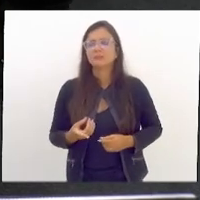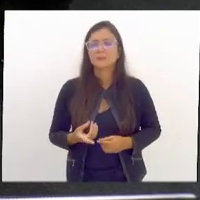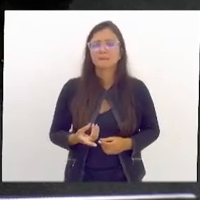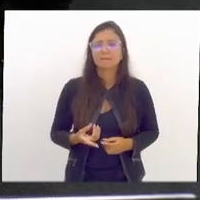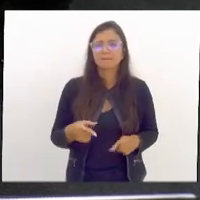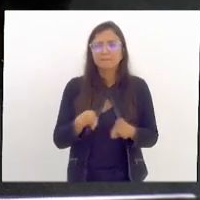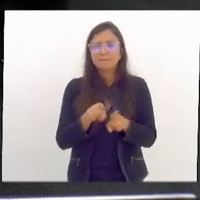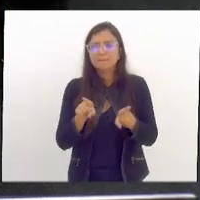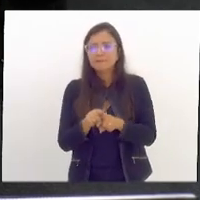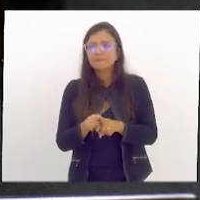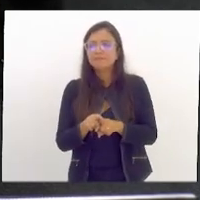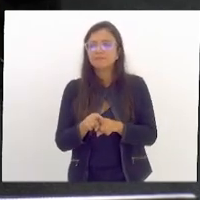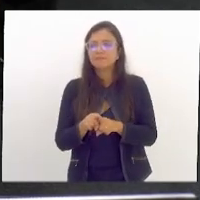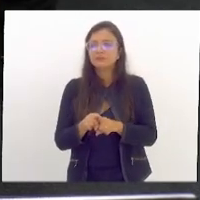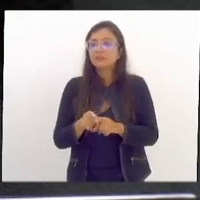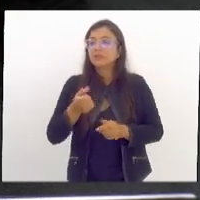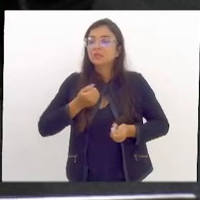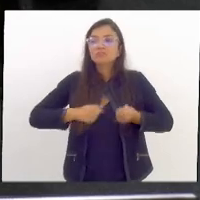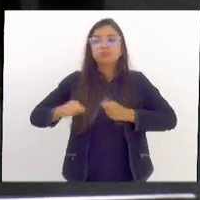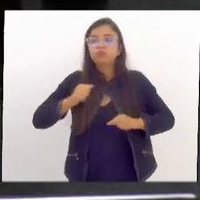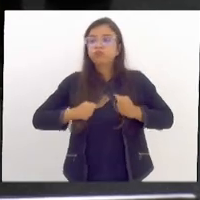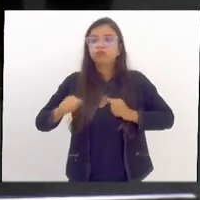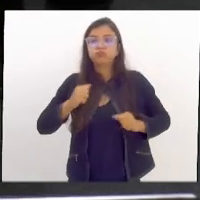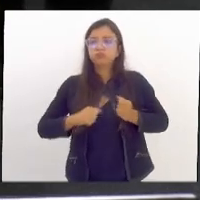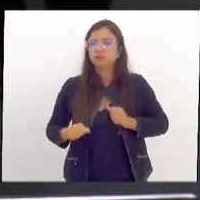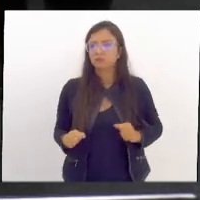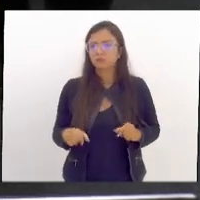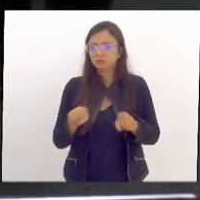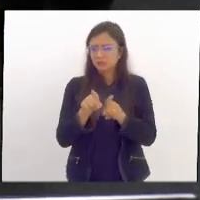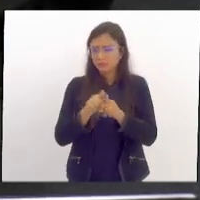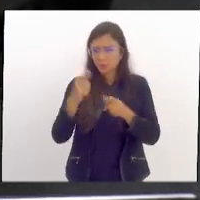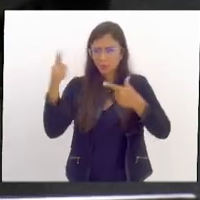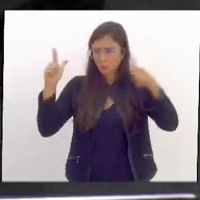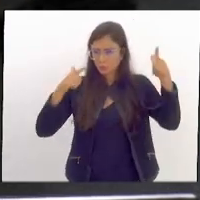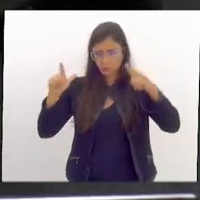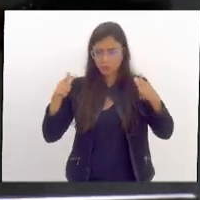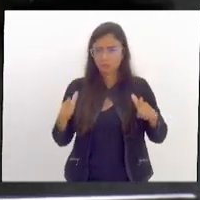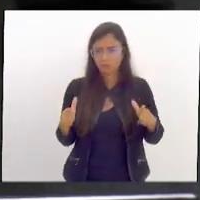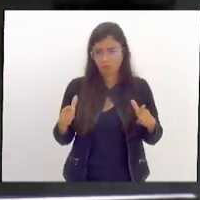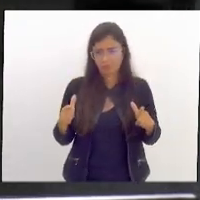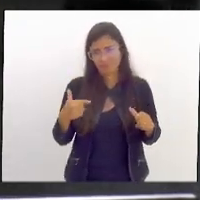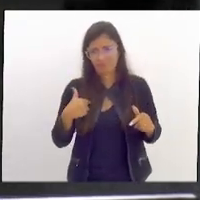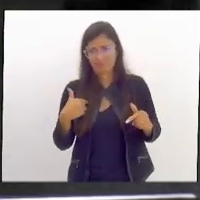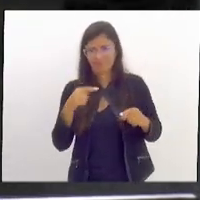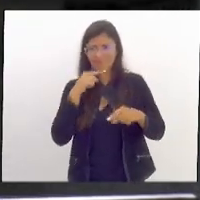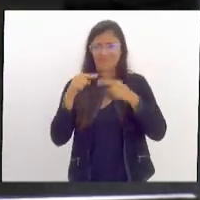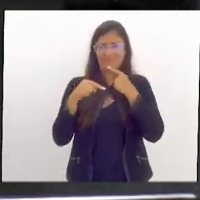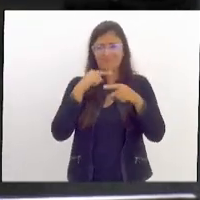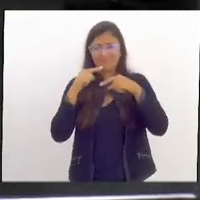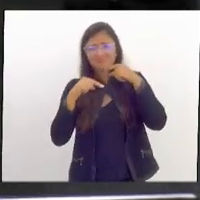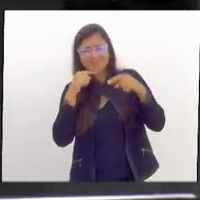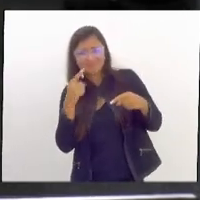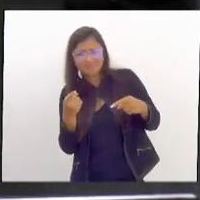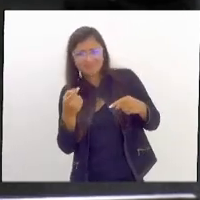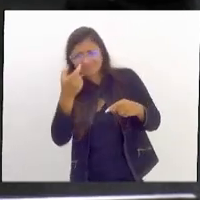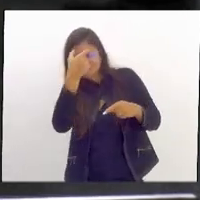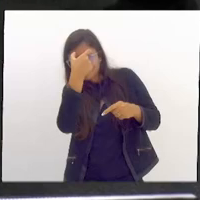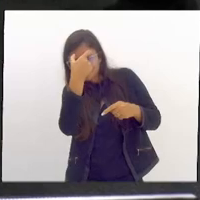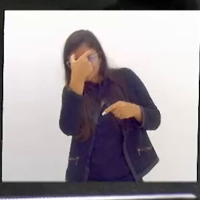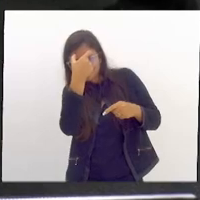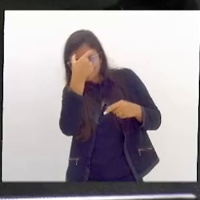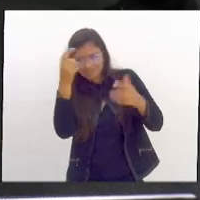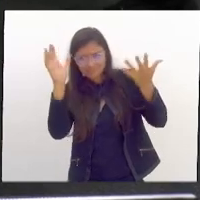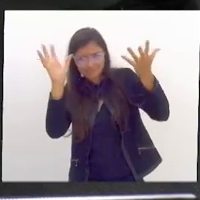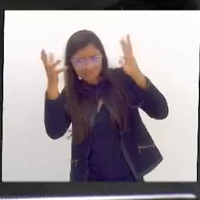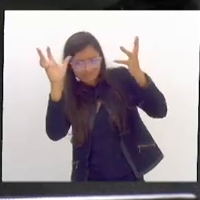e o transtorno de ansiedade, entre outros, que eu tenho muitas dúvidas se são